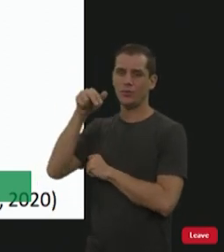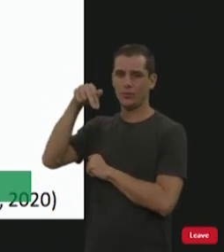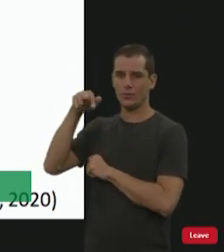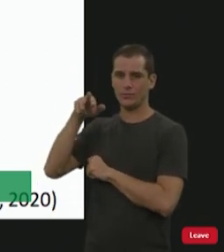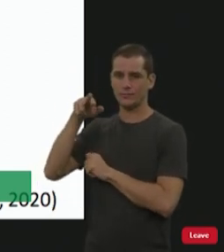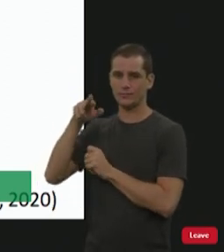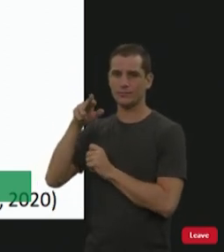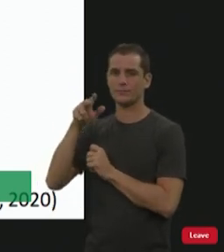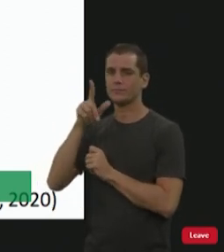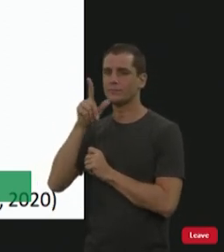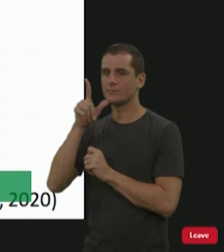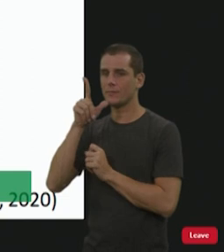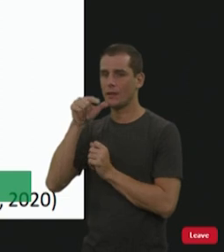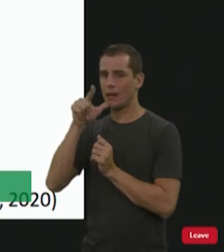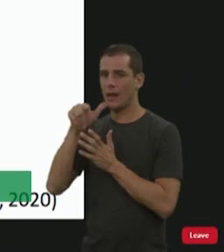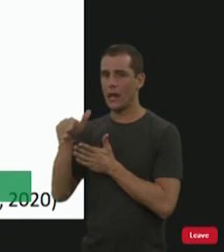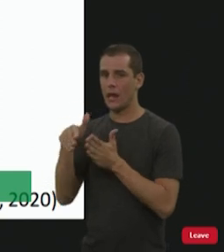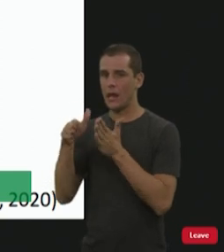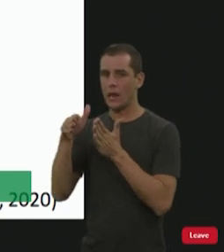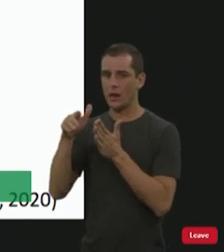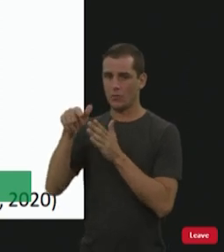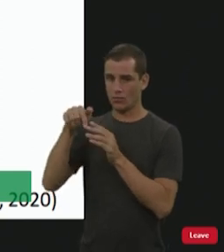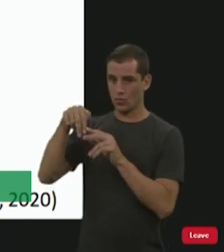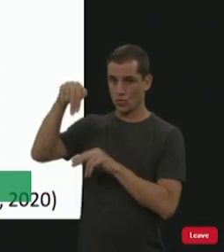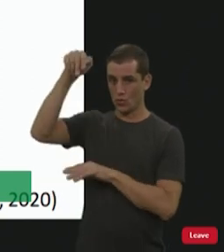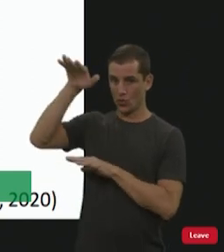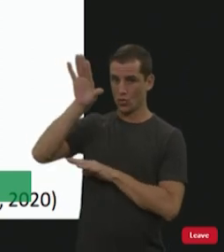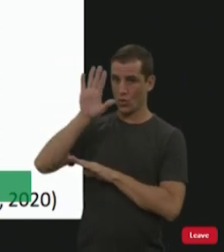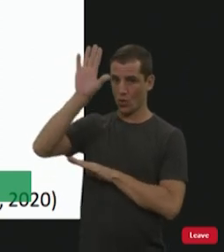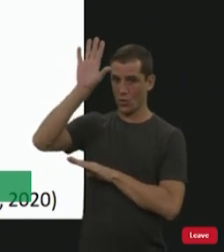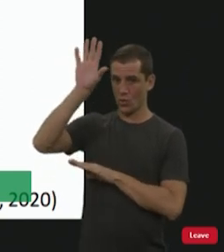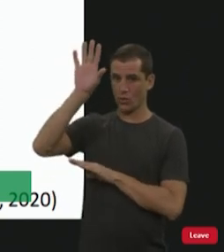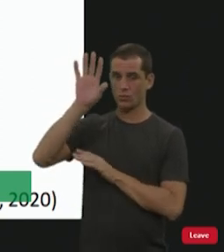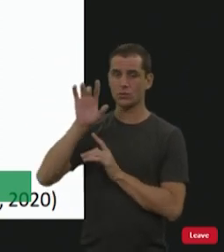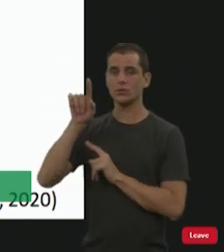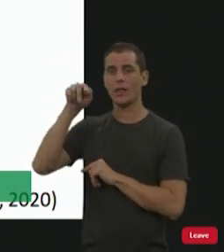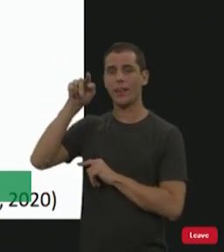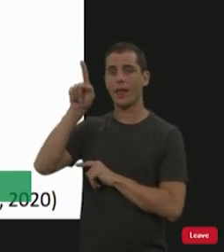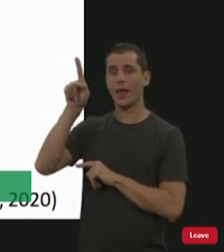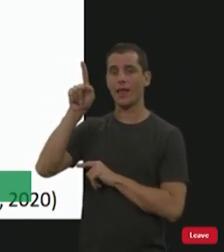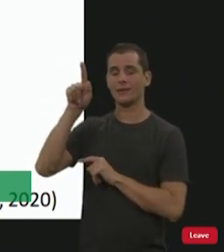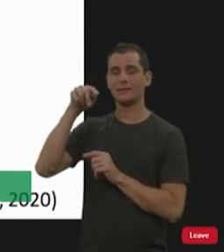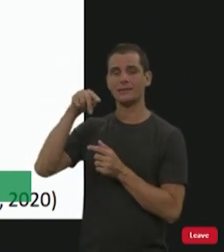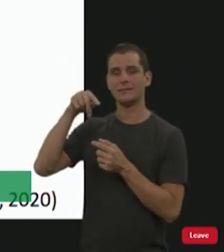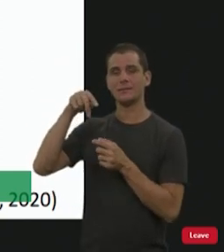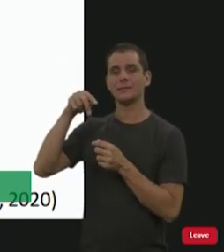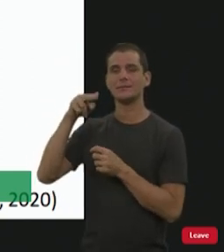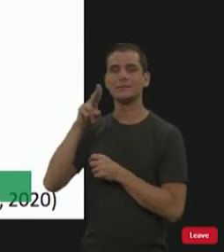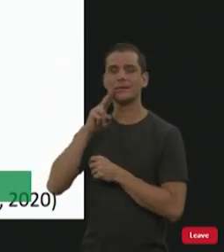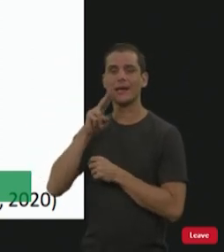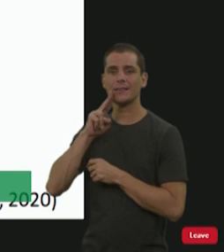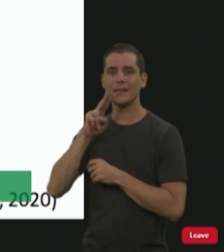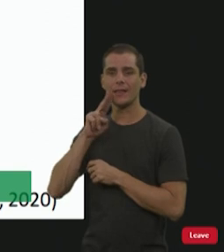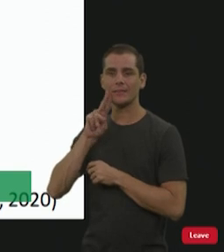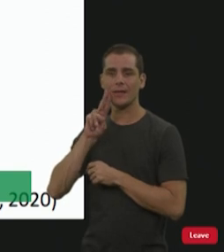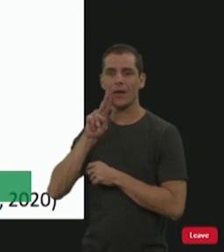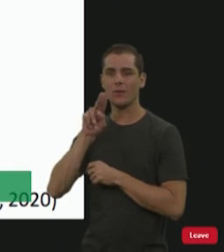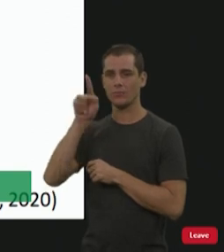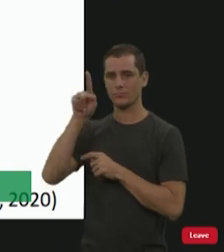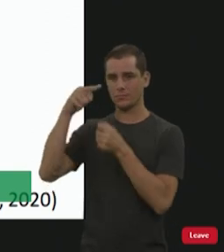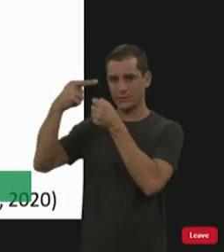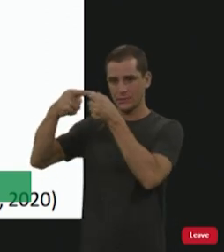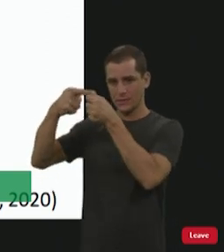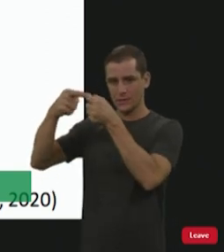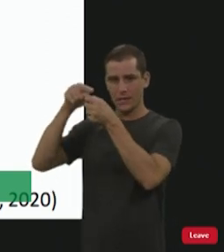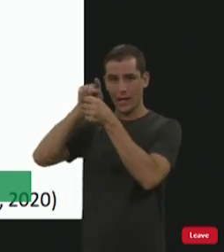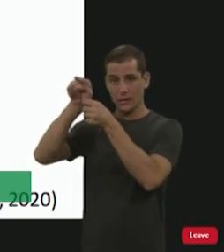um excelente trabalho de pesquisa em Natal. Lá, na região de Seridó, a prevalência é de 1 paciente de 28